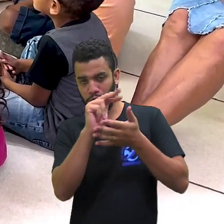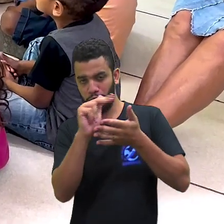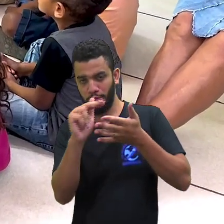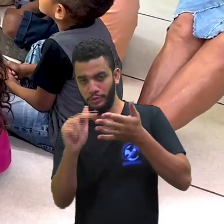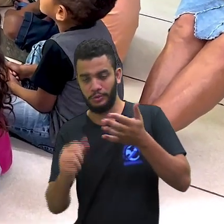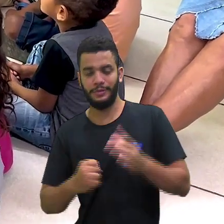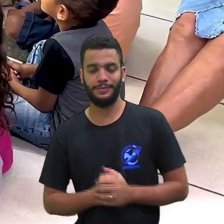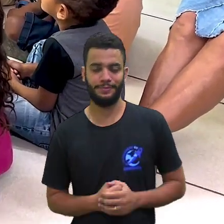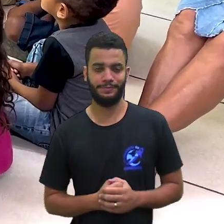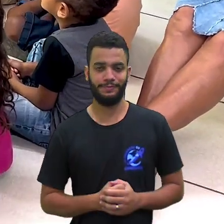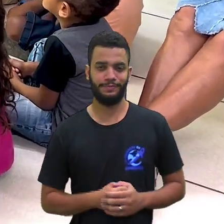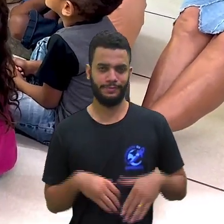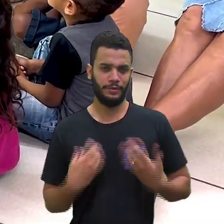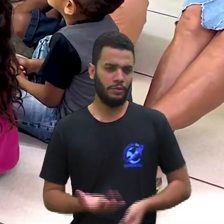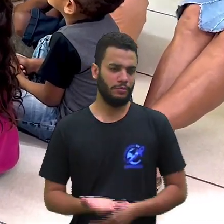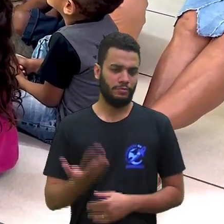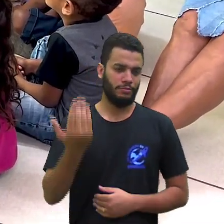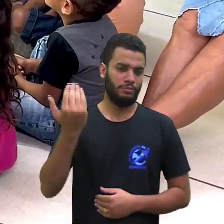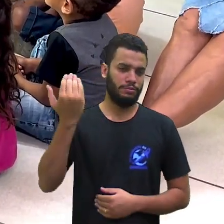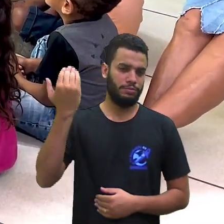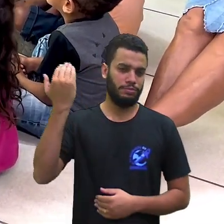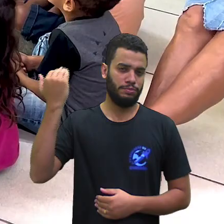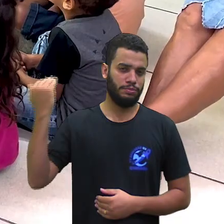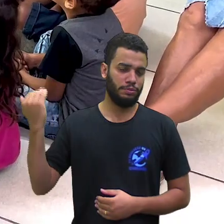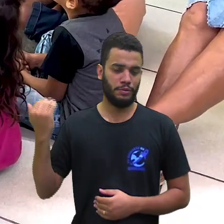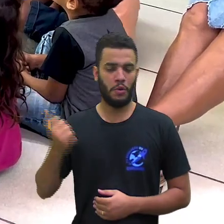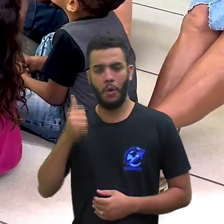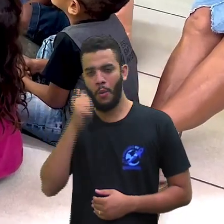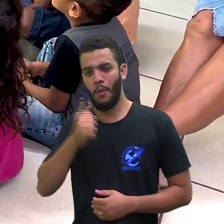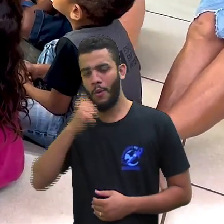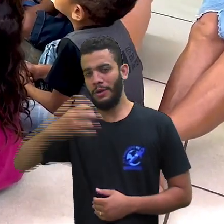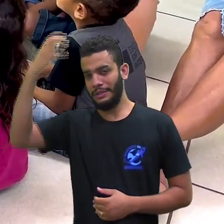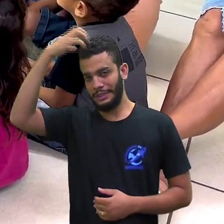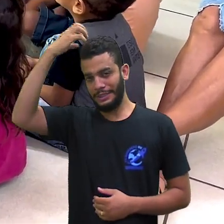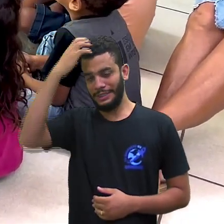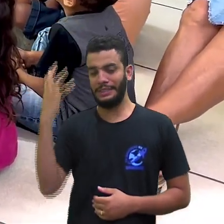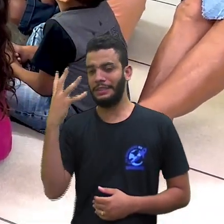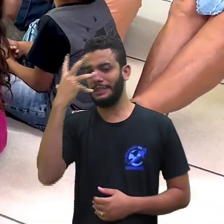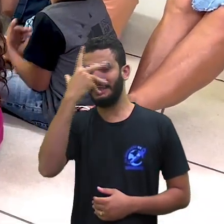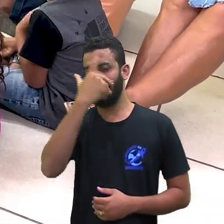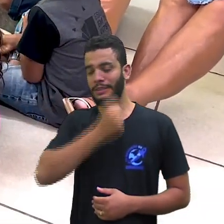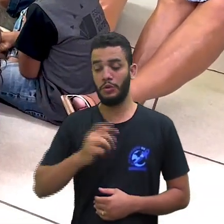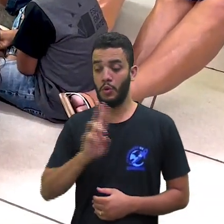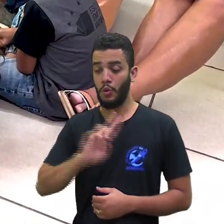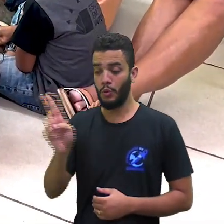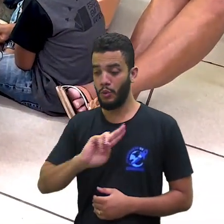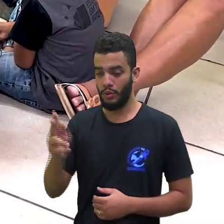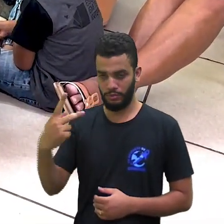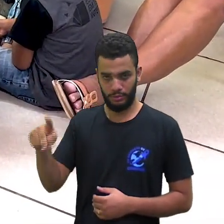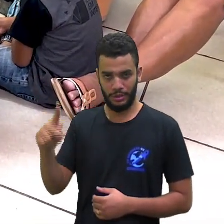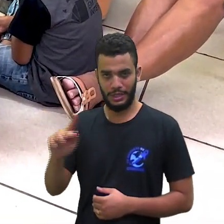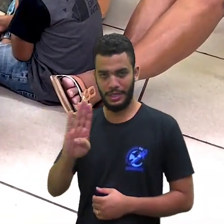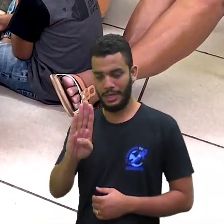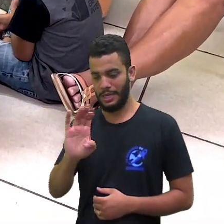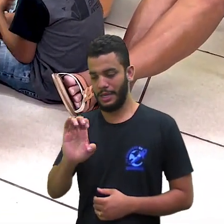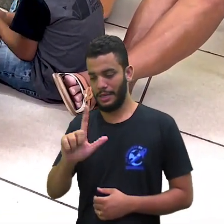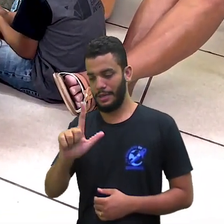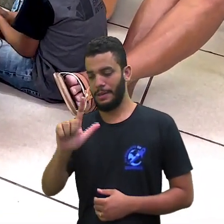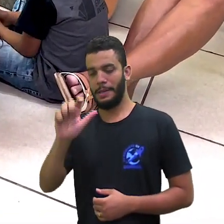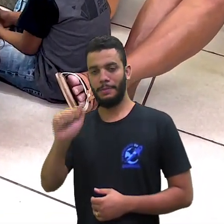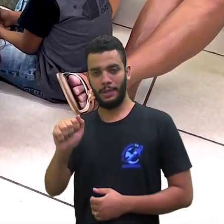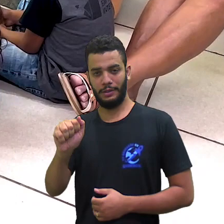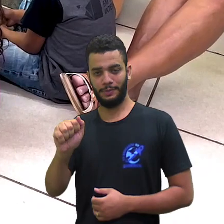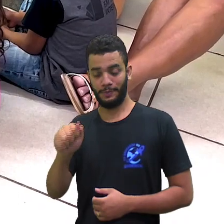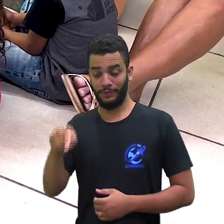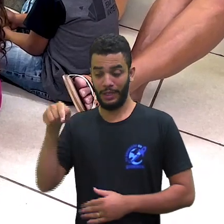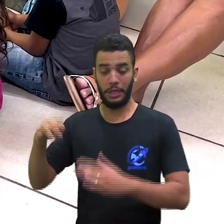Era uma vez uma linda princesa que se chamava Bela. Ela morava em um castelo encantado e